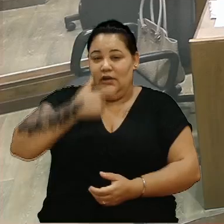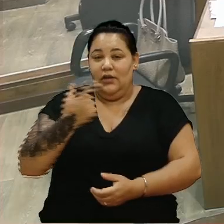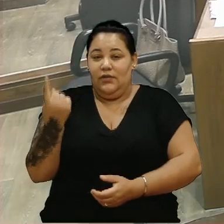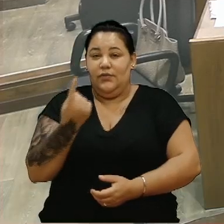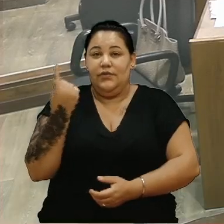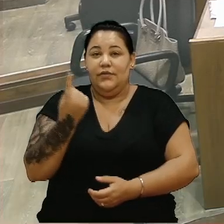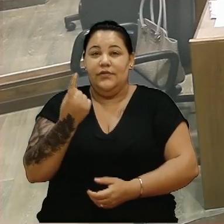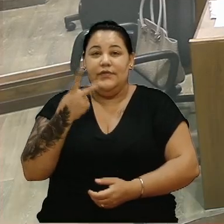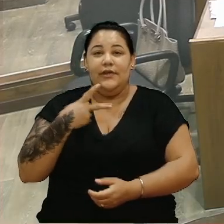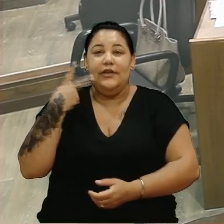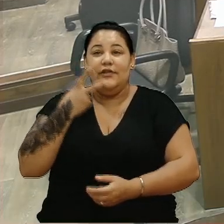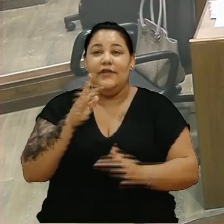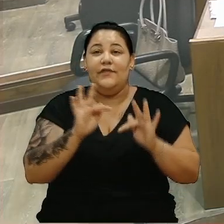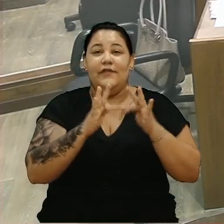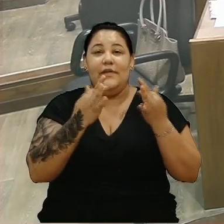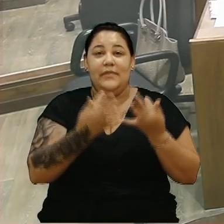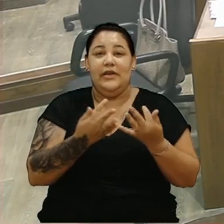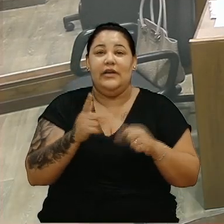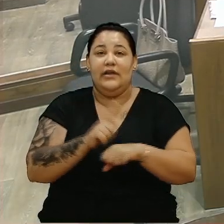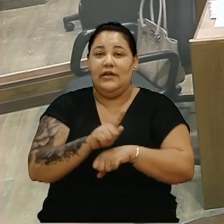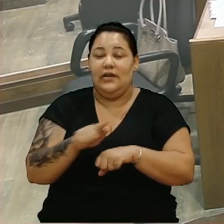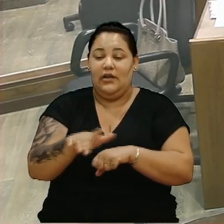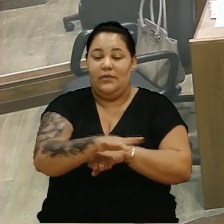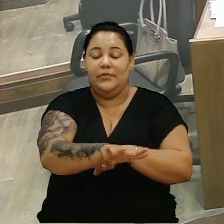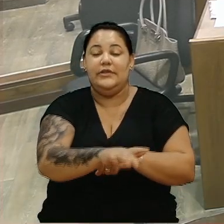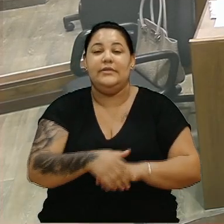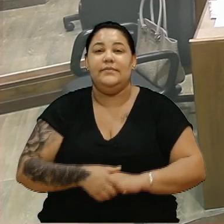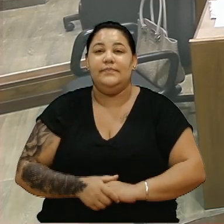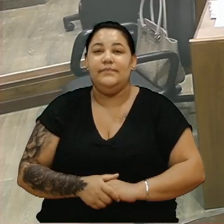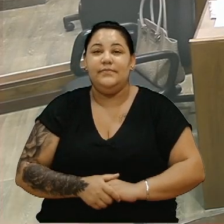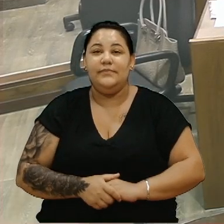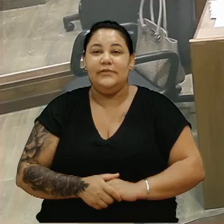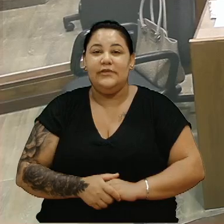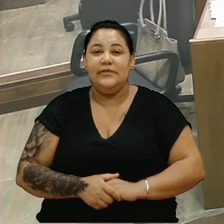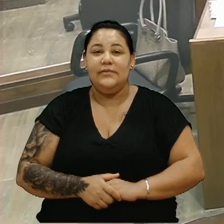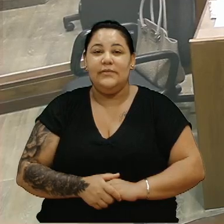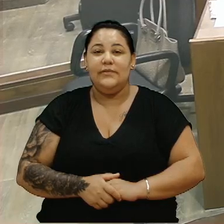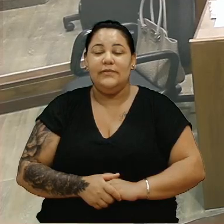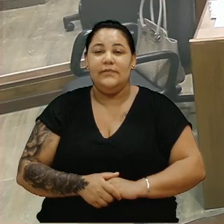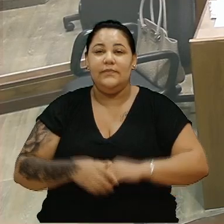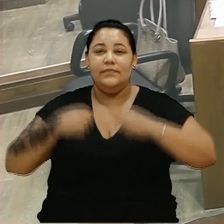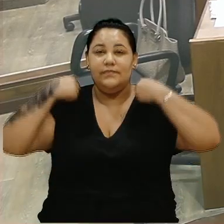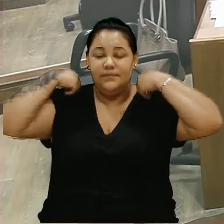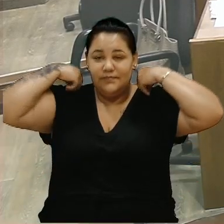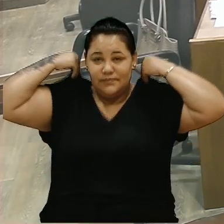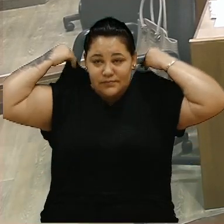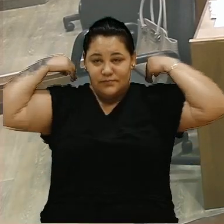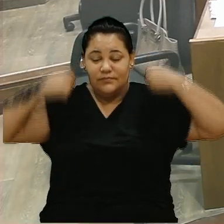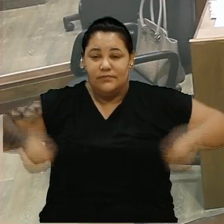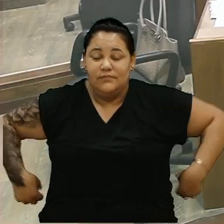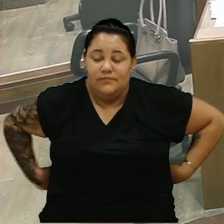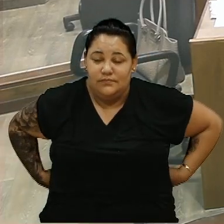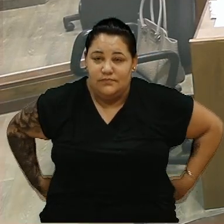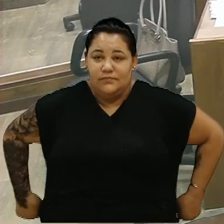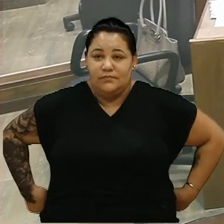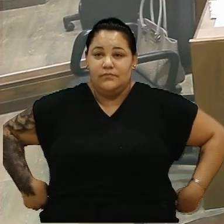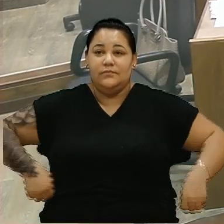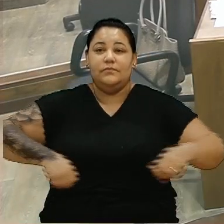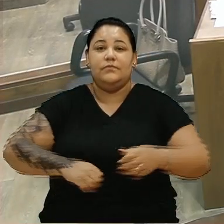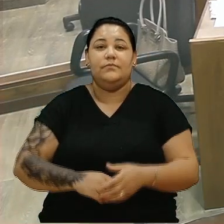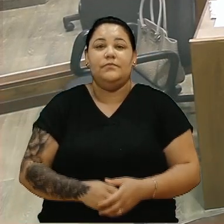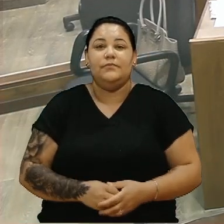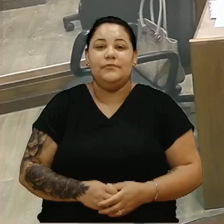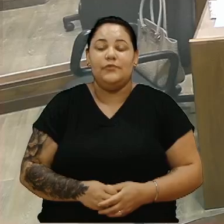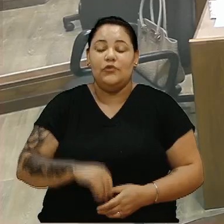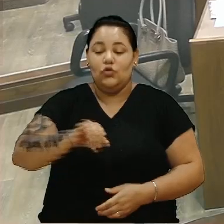de Galópolis, né? Minha família toda é de Galópolis, São João da Quarta Légua. O ex-vereador Velocino Ex também era de Galópolis, da mesma comunidade que eu. O João